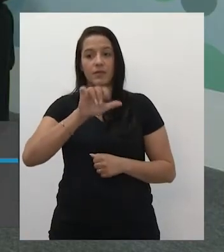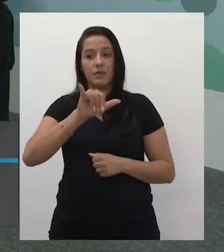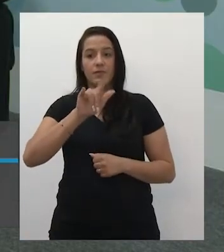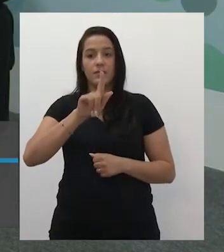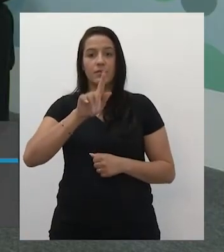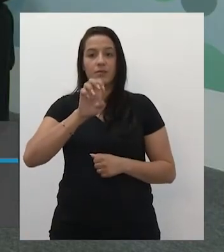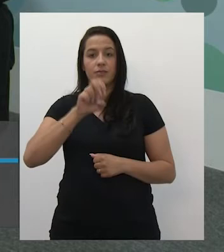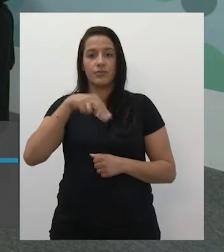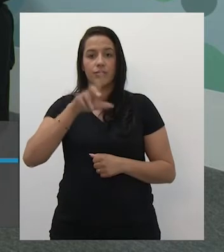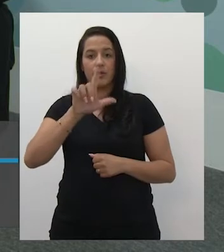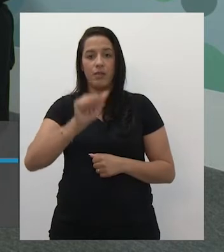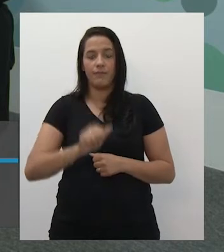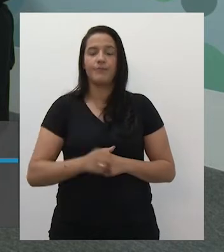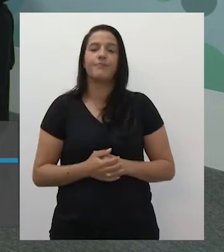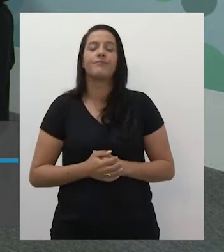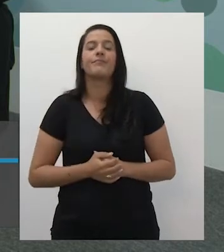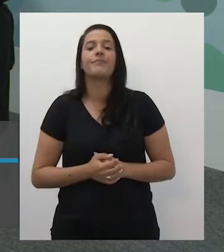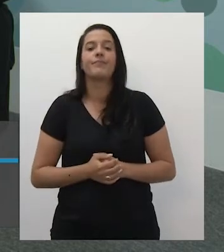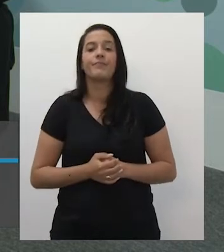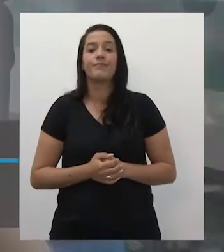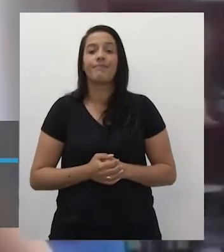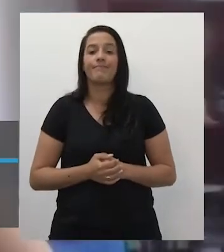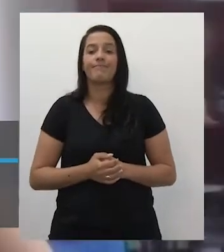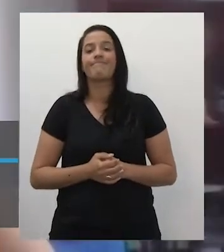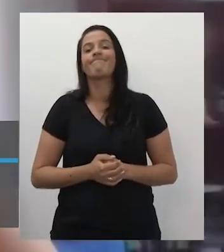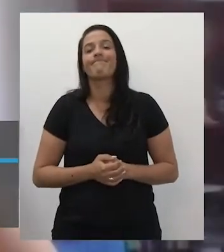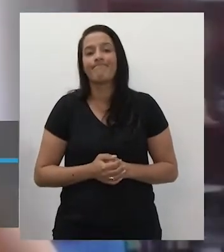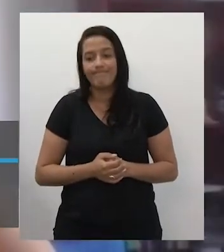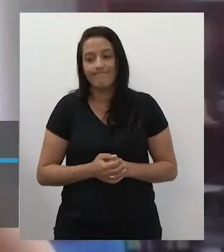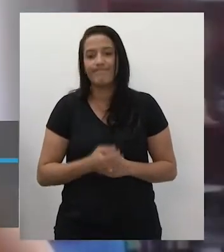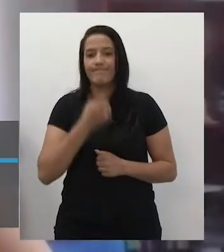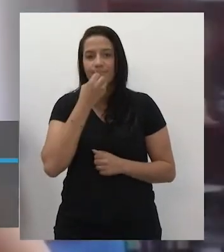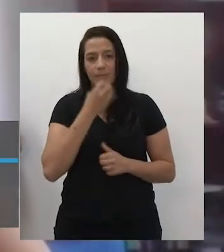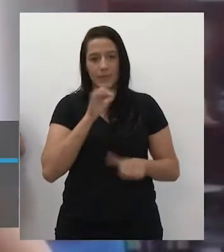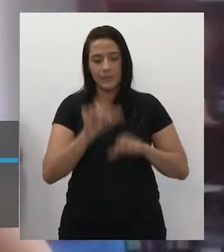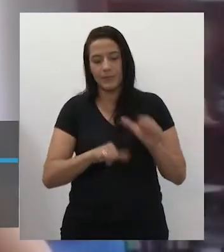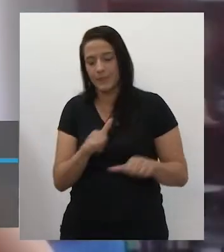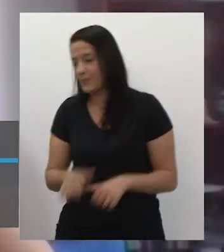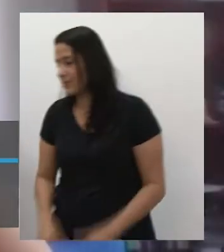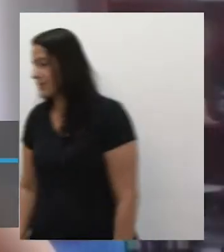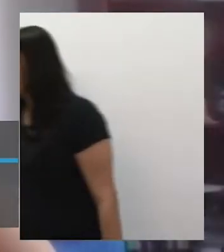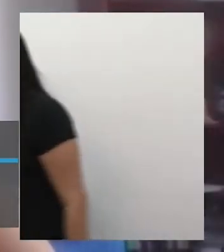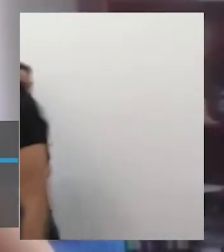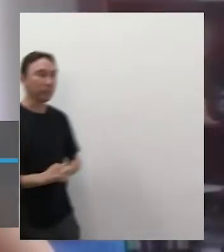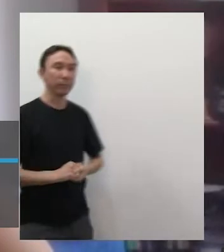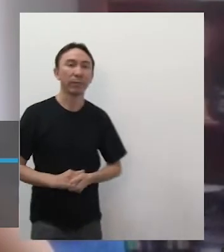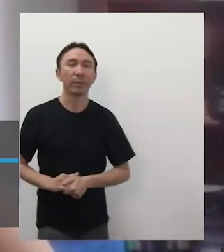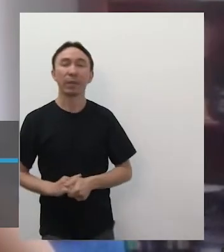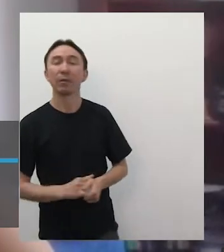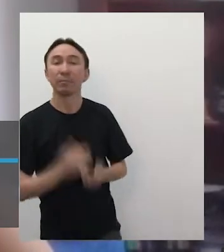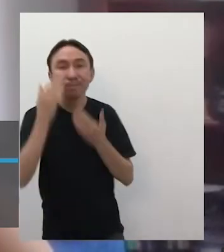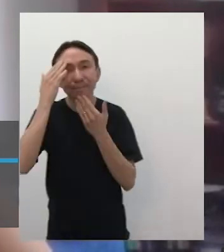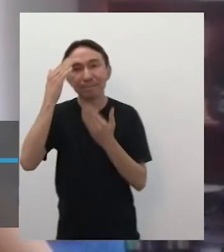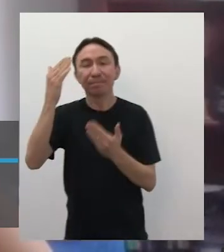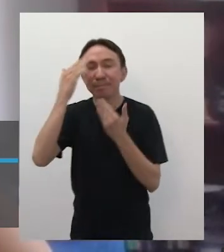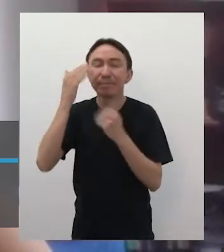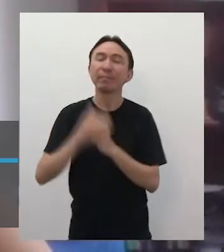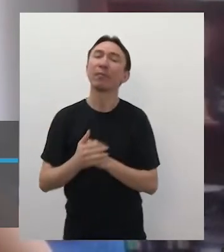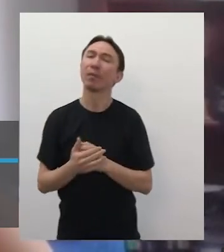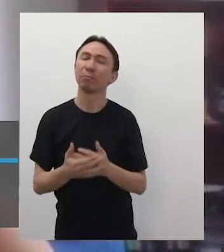essas listas, dificuldade de dar conta dessa organização e, em certa medida, se sente até desanimada quando ela olha para